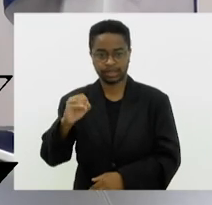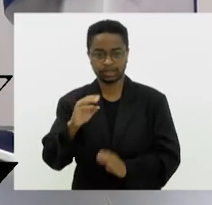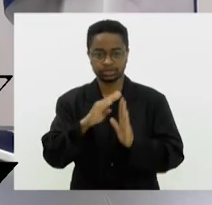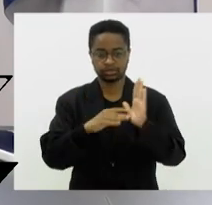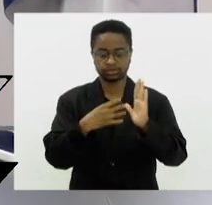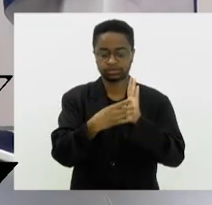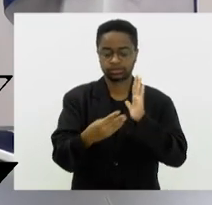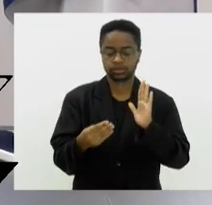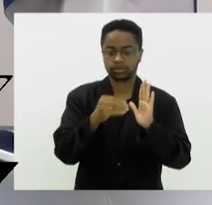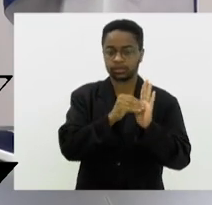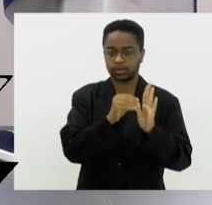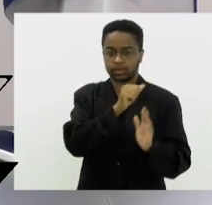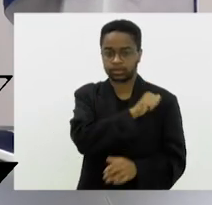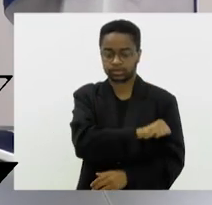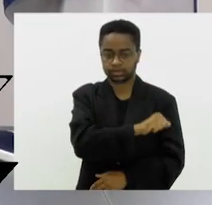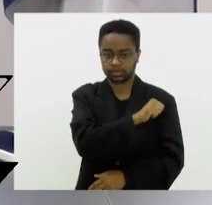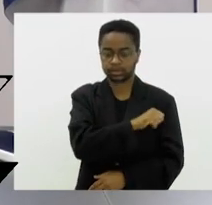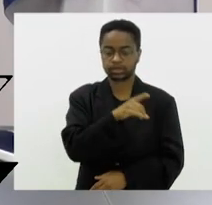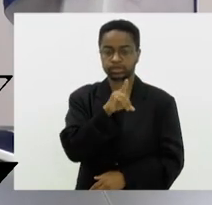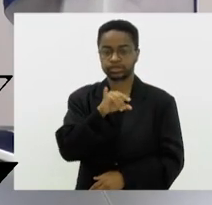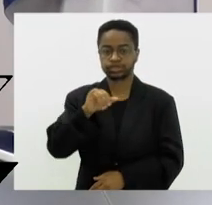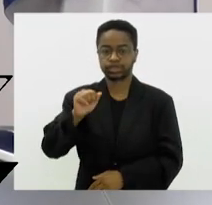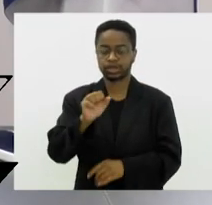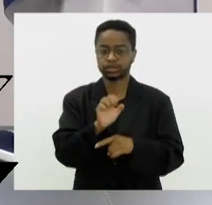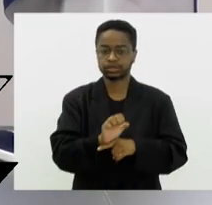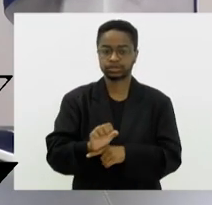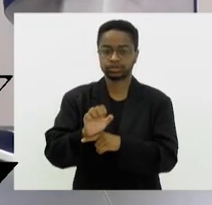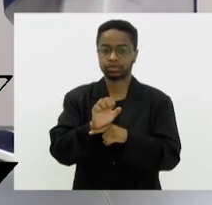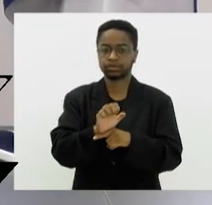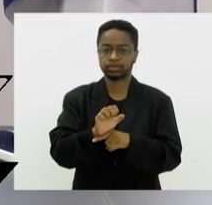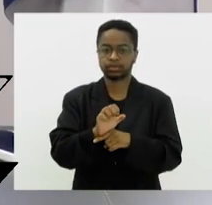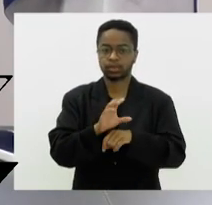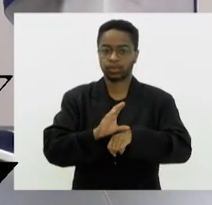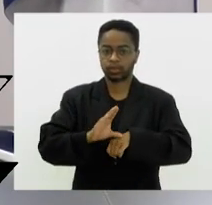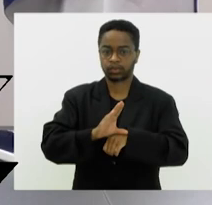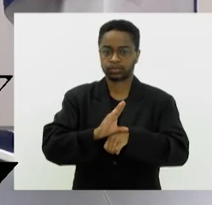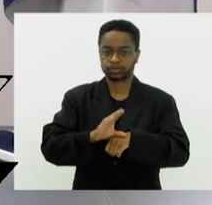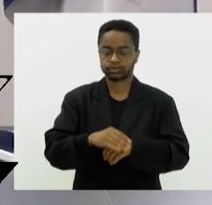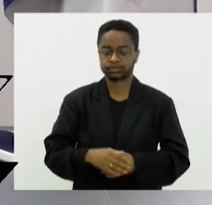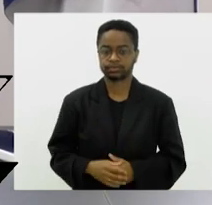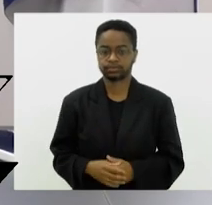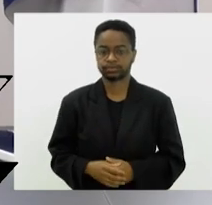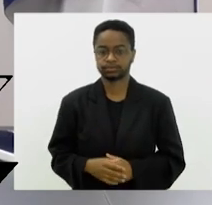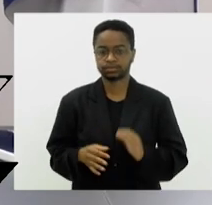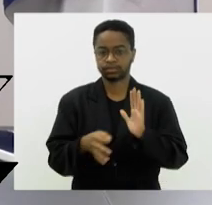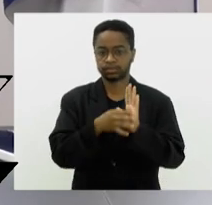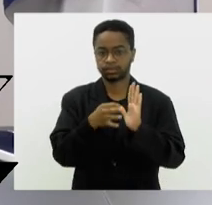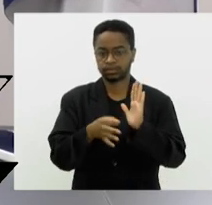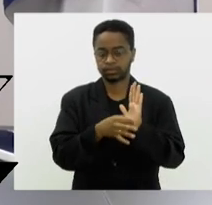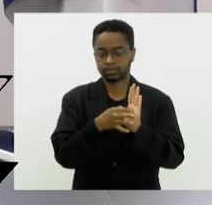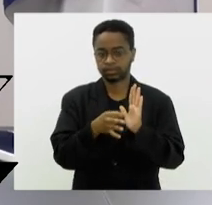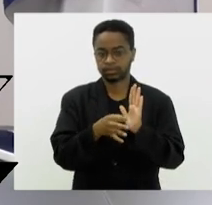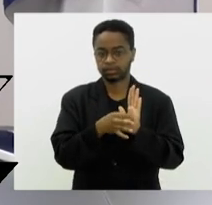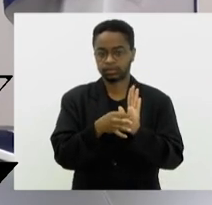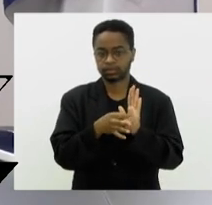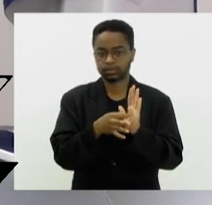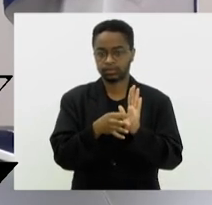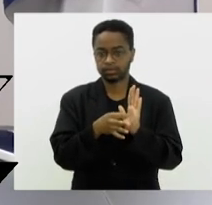oficial do Estado do Rio de Janeiro o Dia Estadual da Constituição. O parecer é